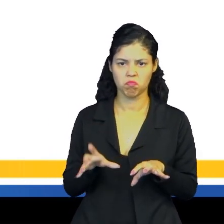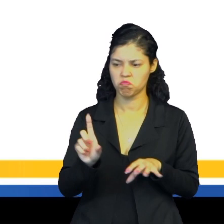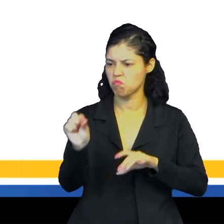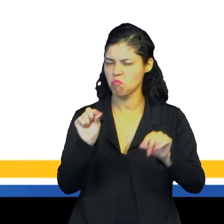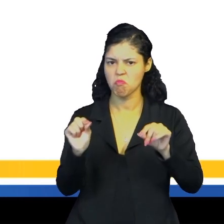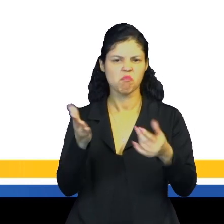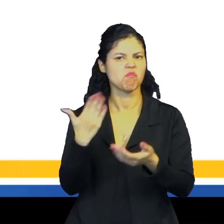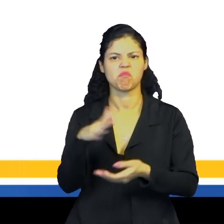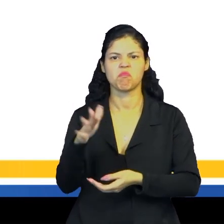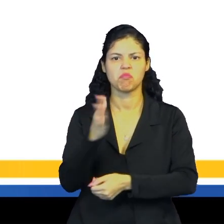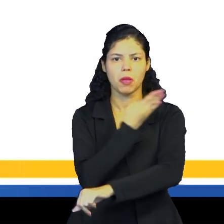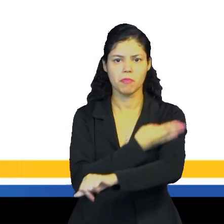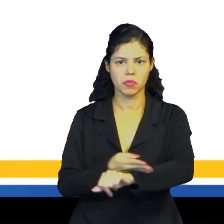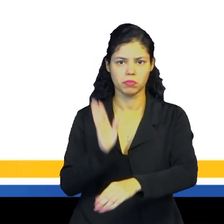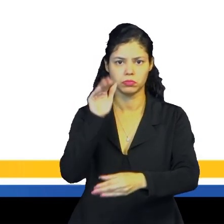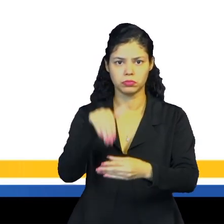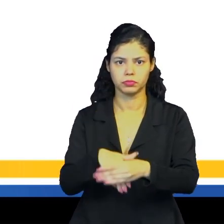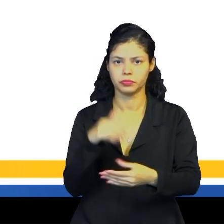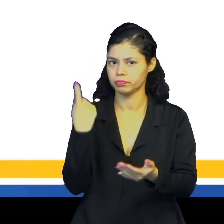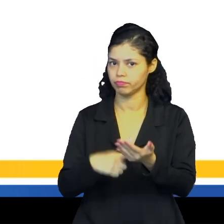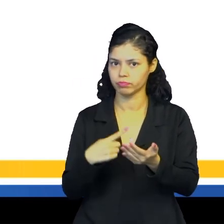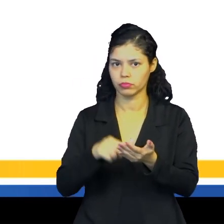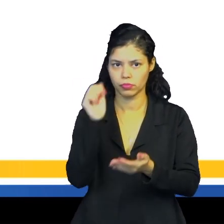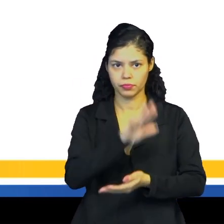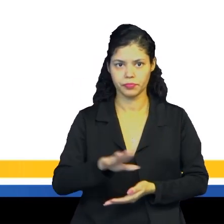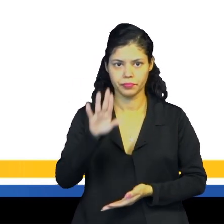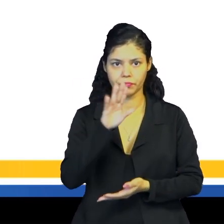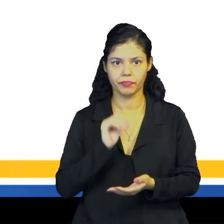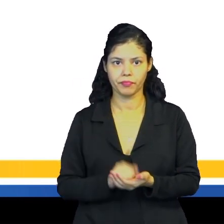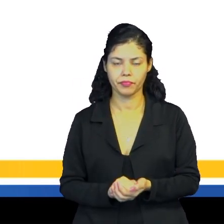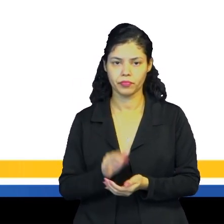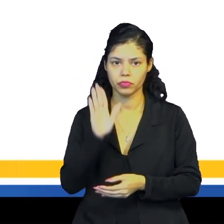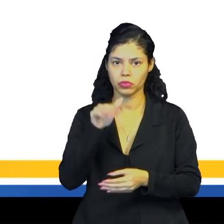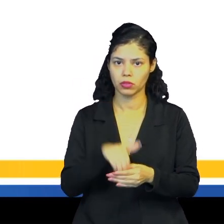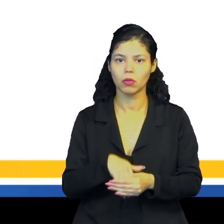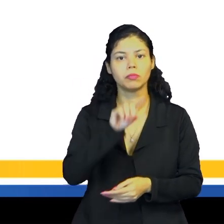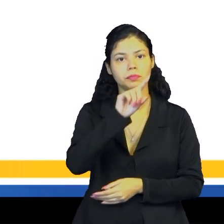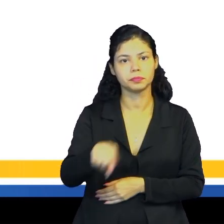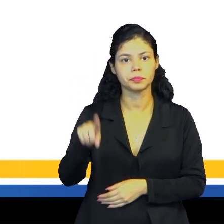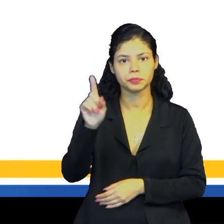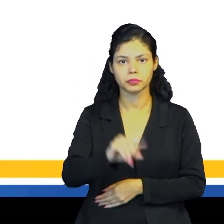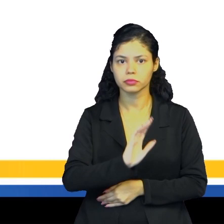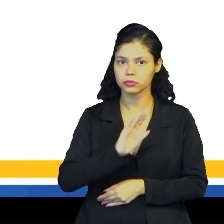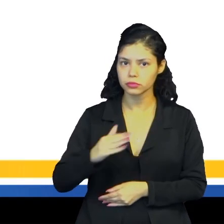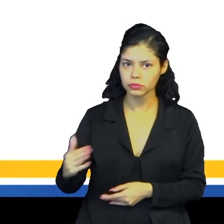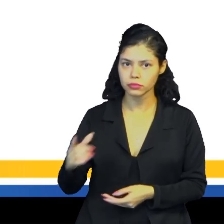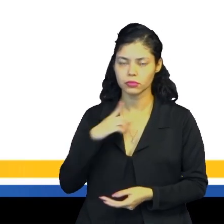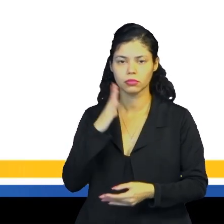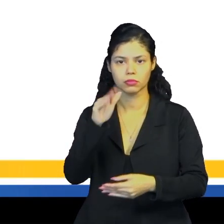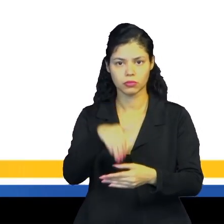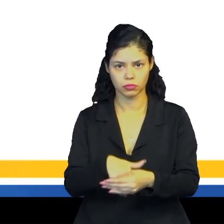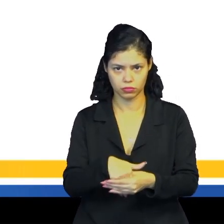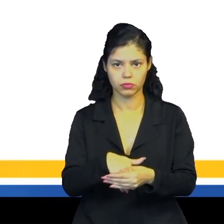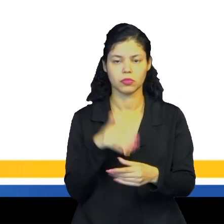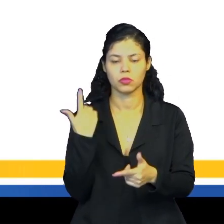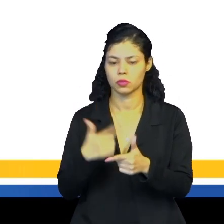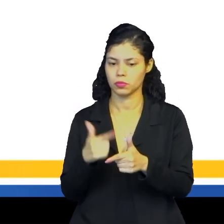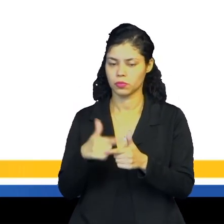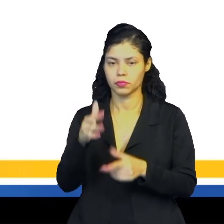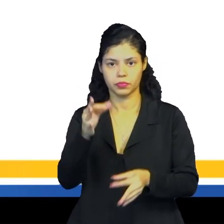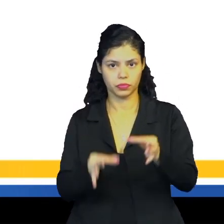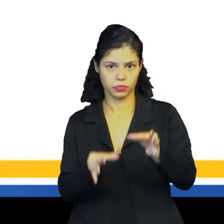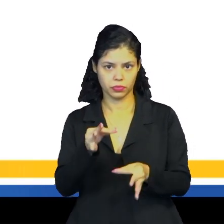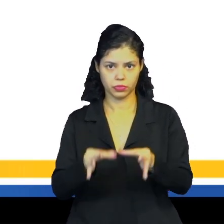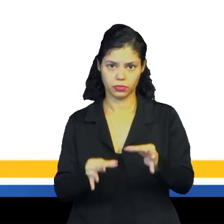né, e esses votos não são considerados na contagem total. E os votos nulos, quando o eleitor vota em um candidato, né, com problema na